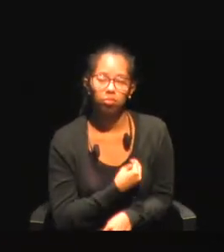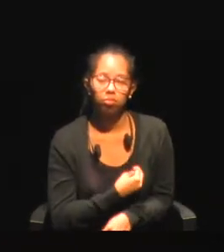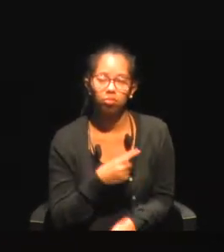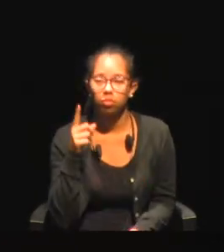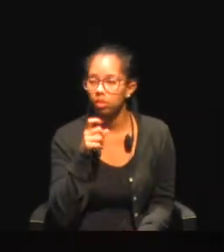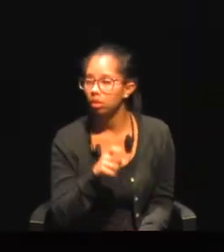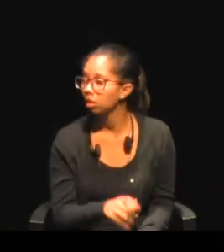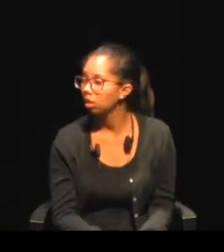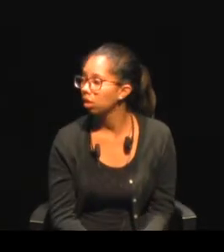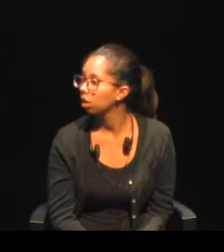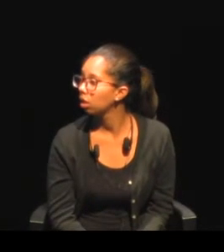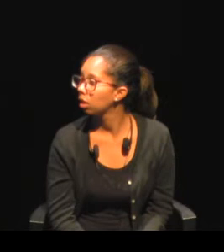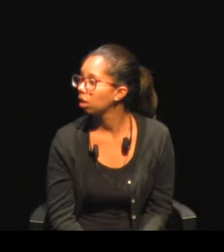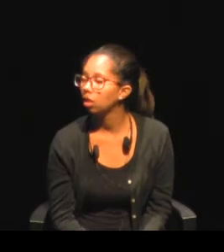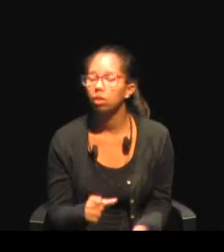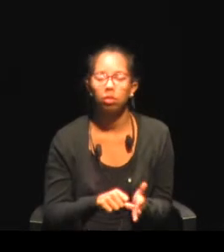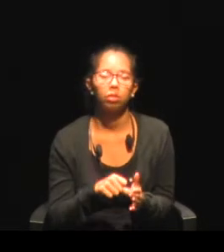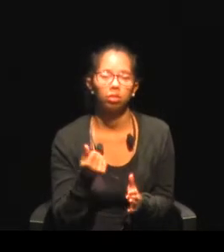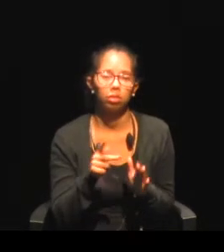precárias, né, de espaços de convivência.